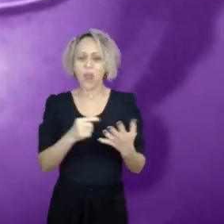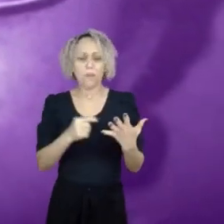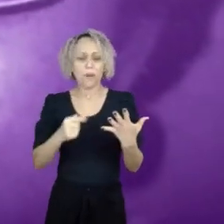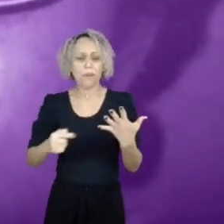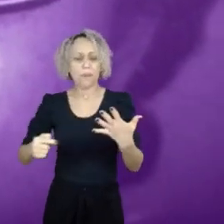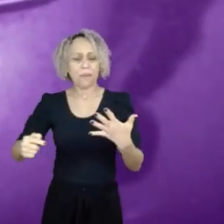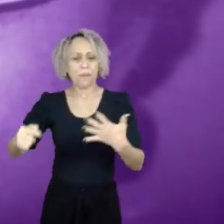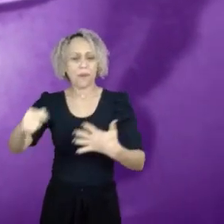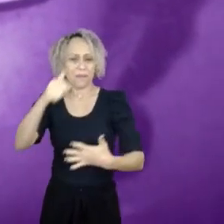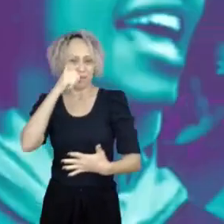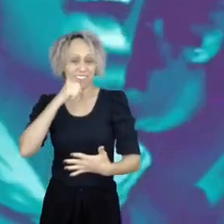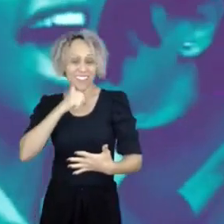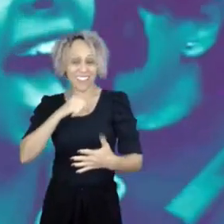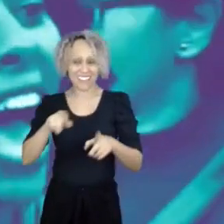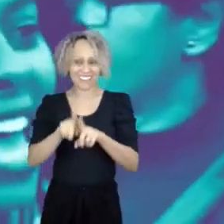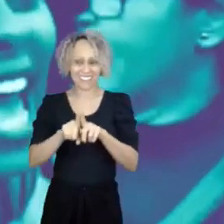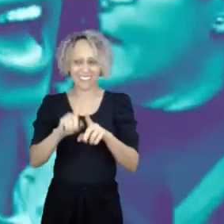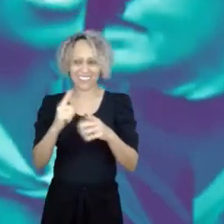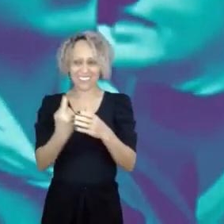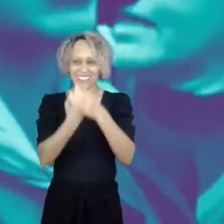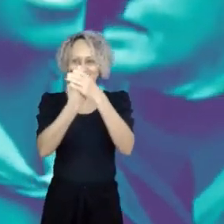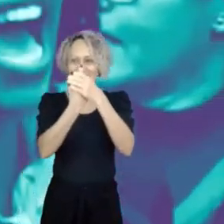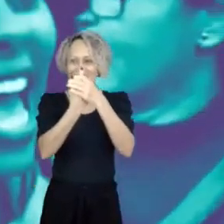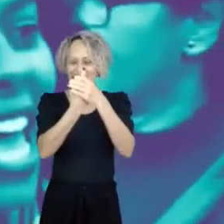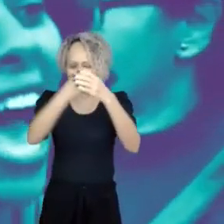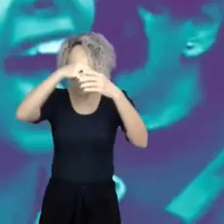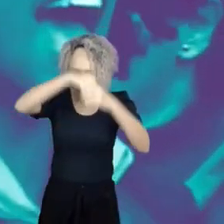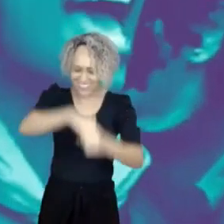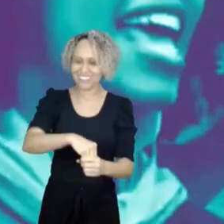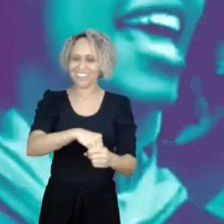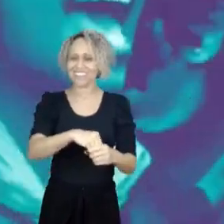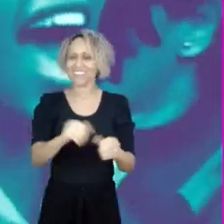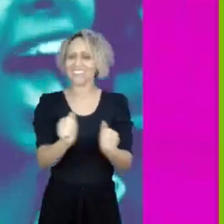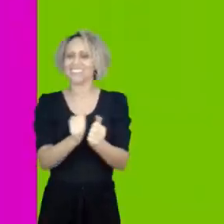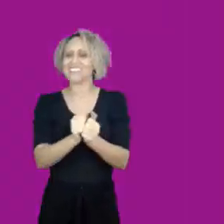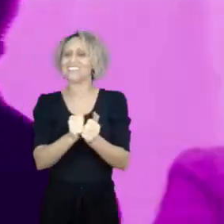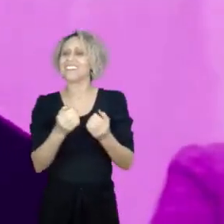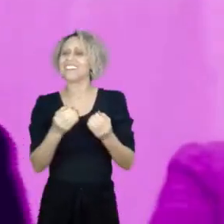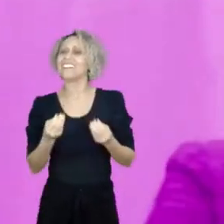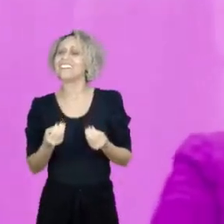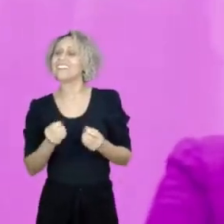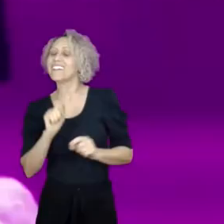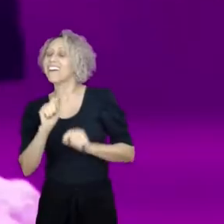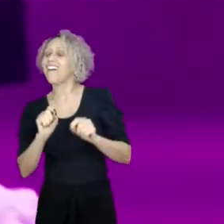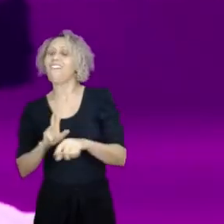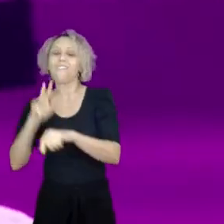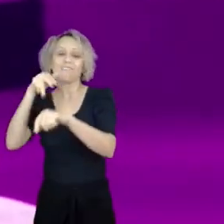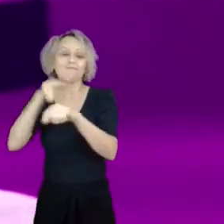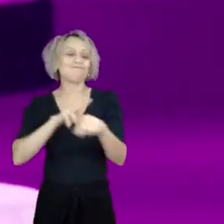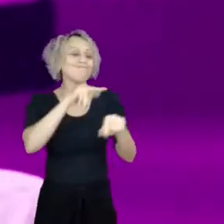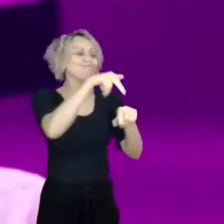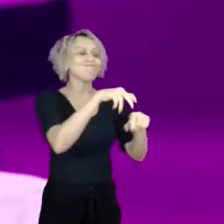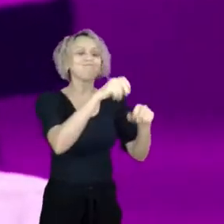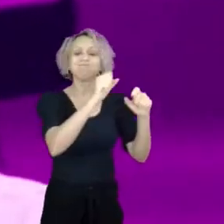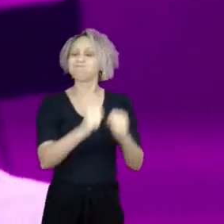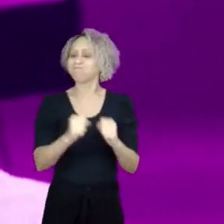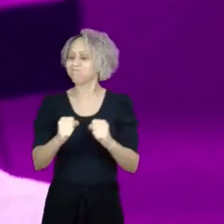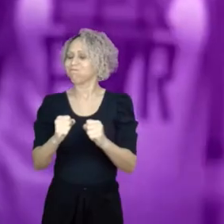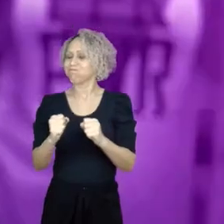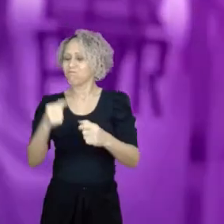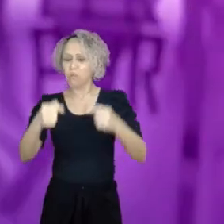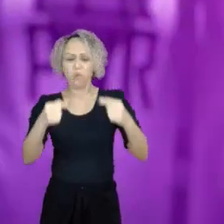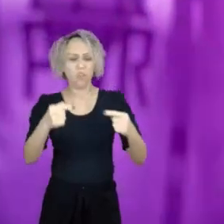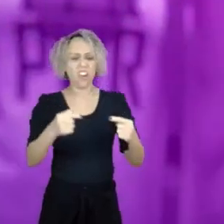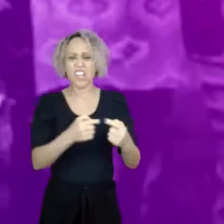Eu sou uma delas, são elas por elas, ocupando os espaços de poder.